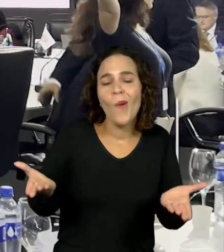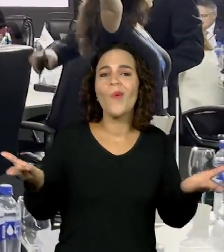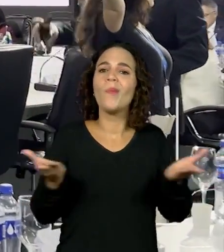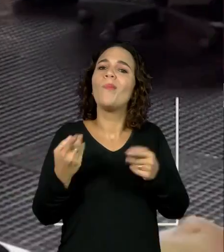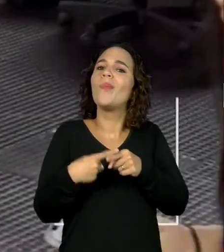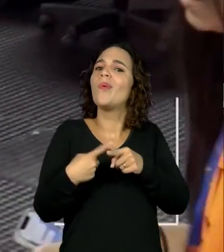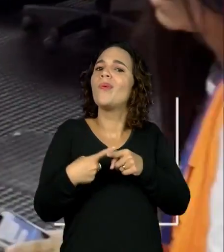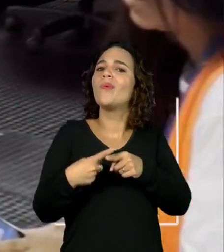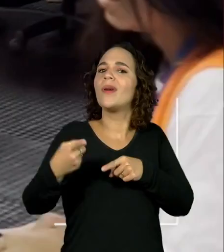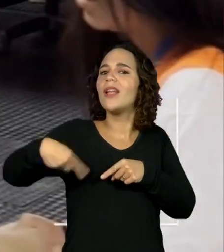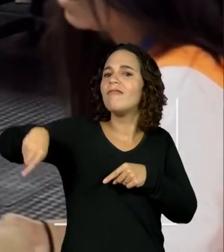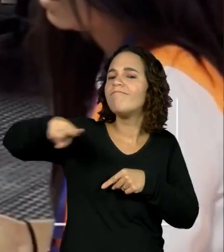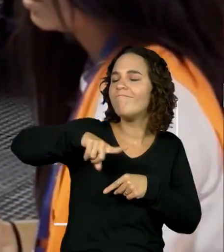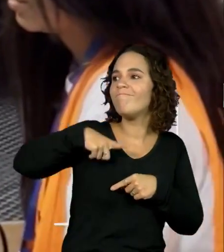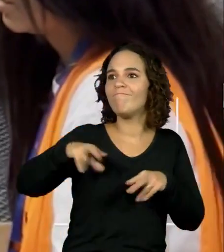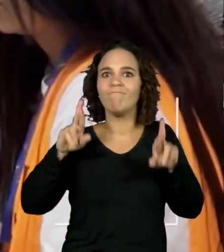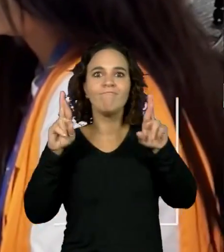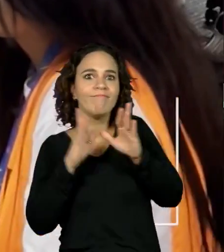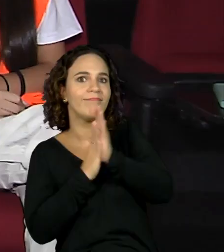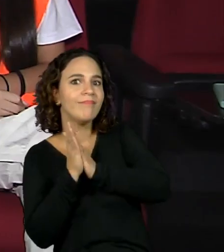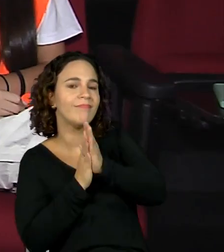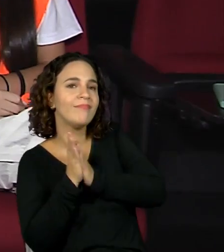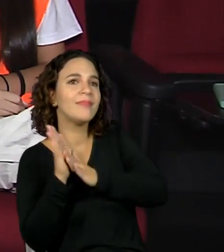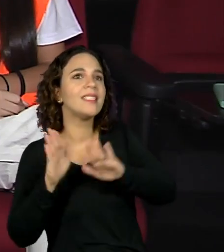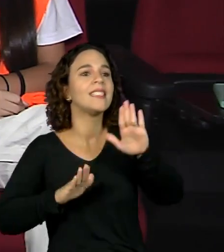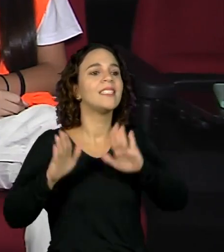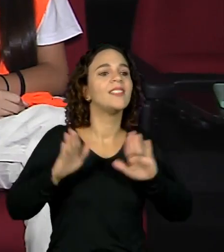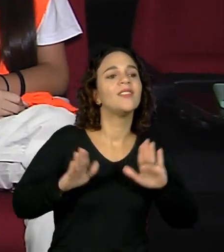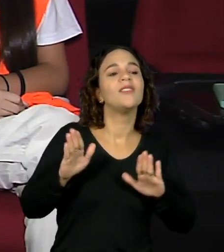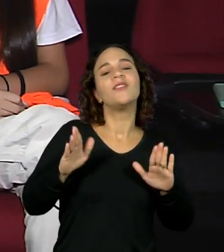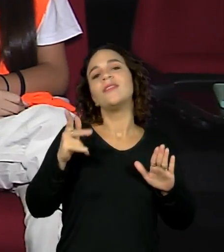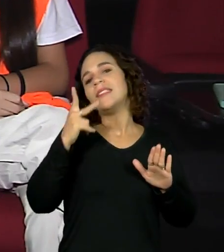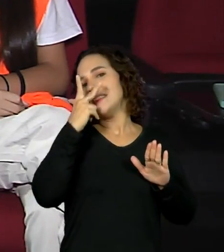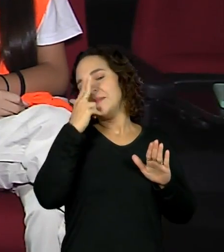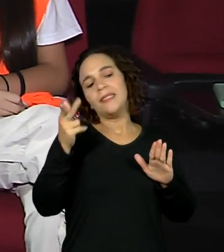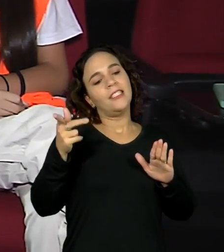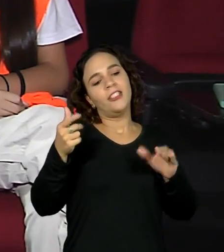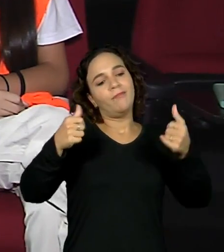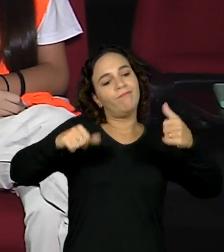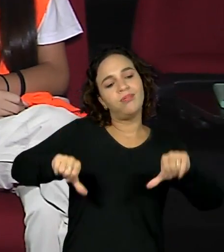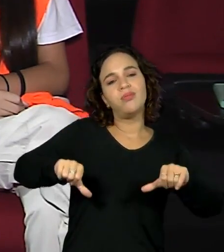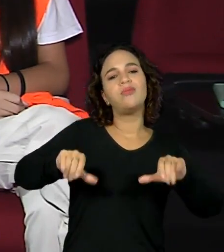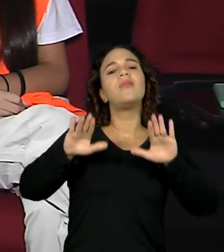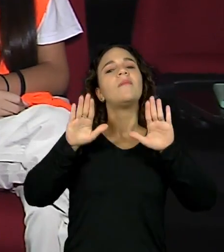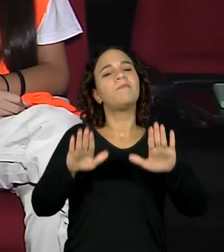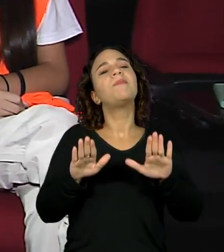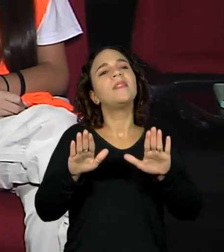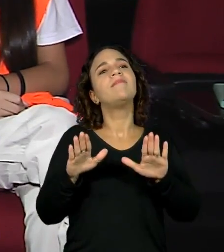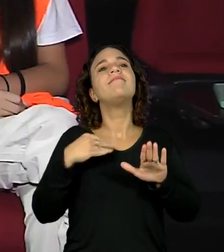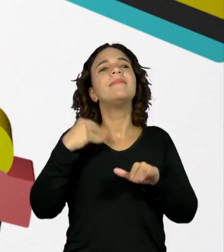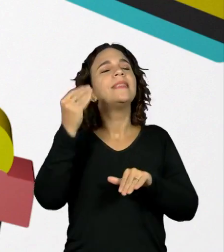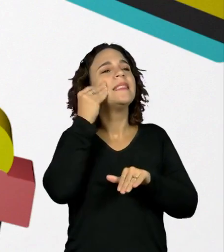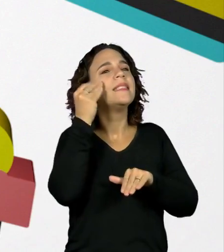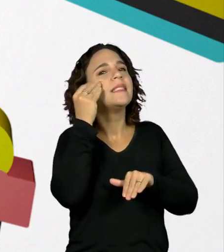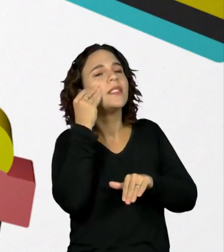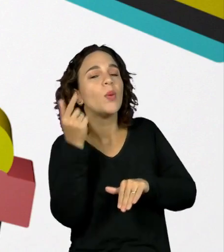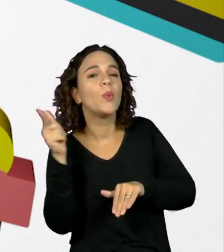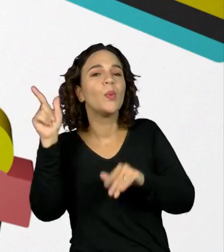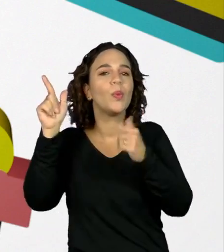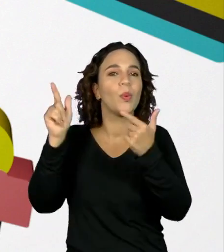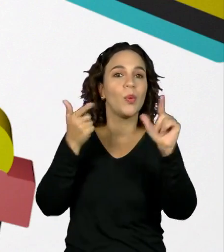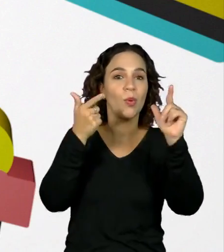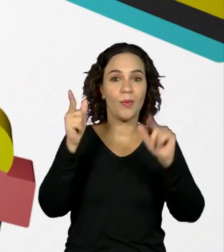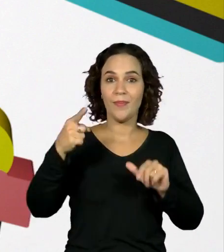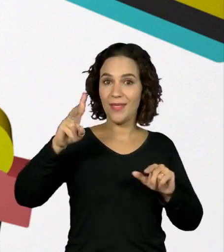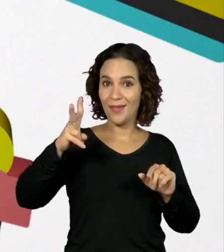gente teve muitas expectativas e às vezes essas expectativas não deram certo, mas a gente mudou, a gente foi atrás de outras coisas. Todos os eventos